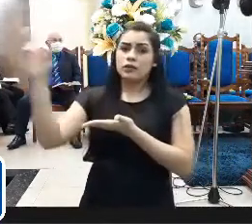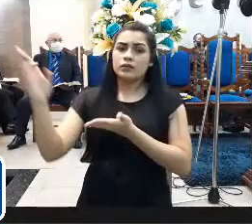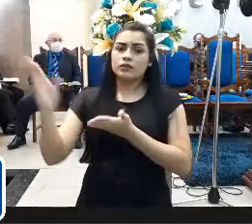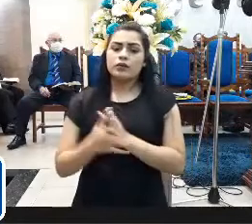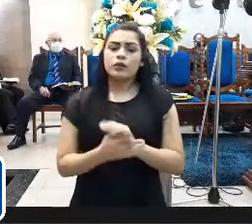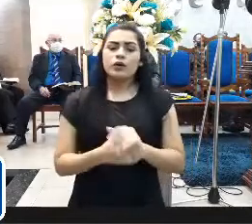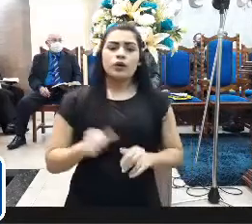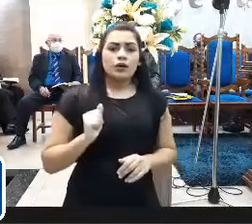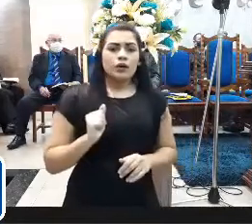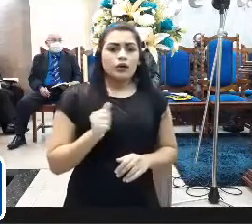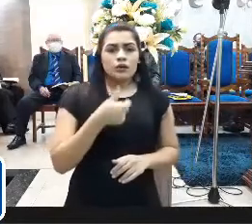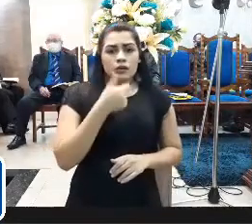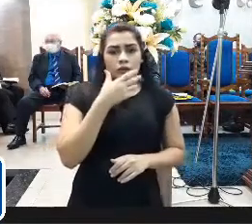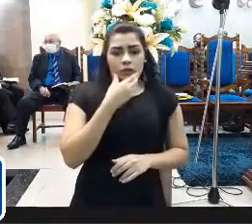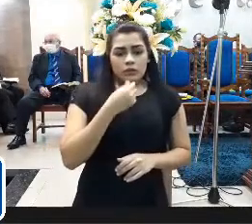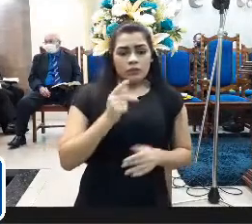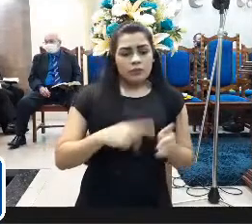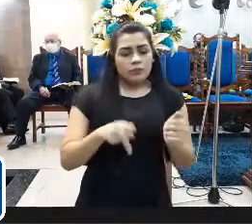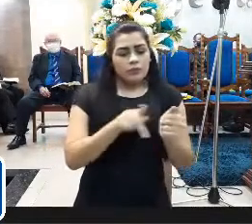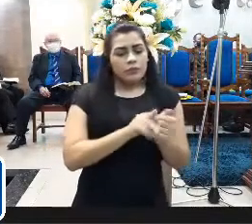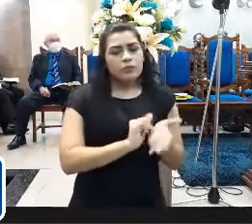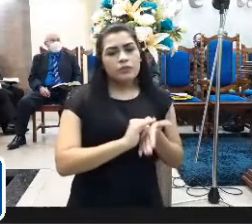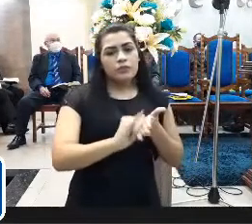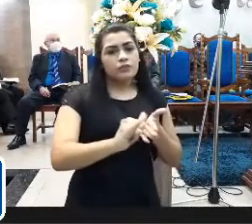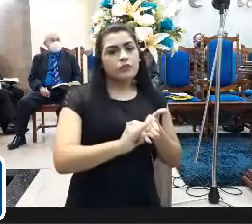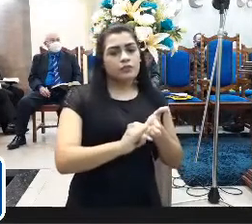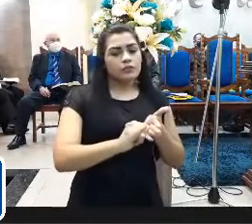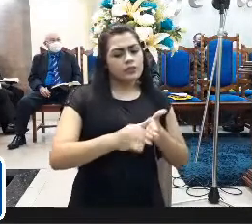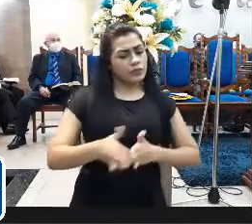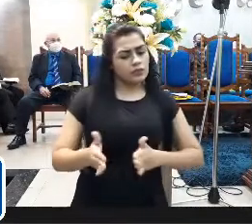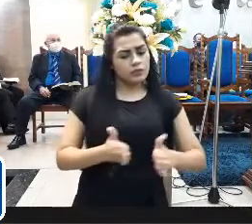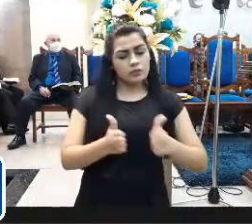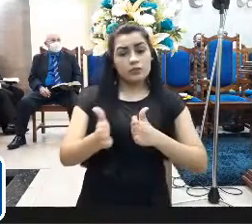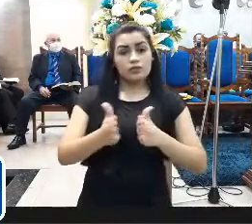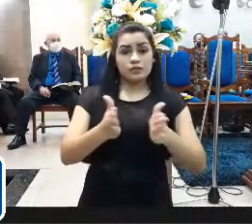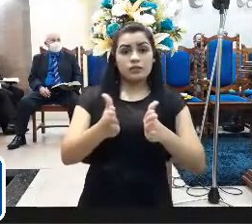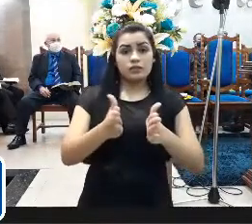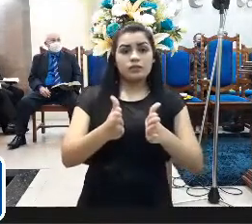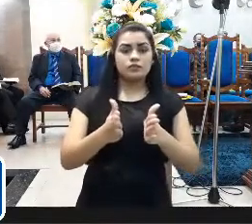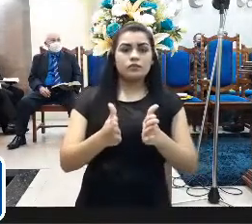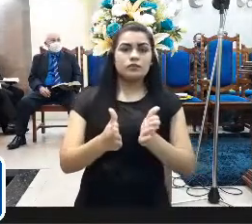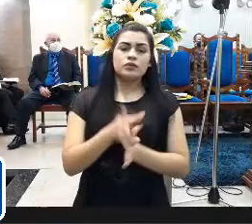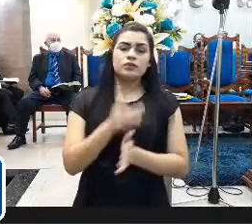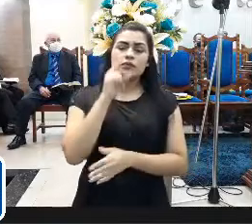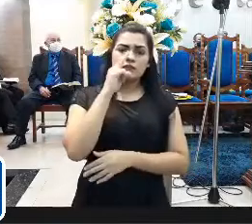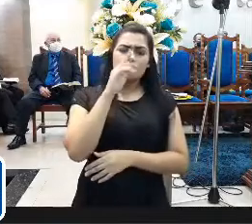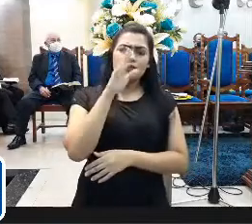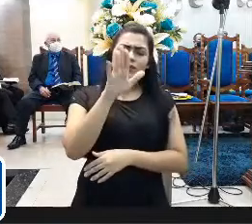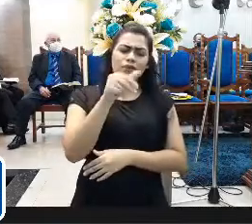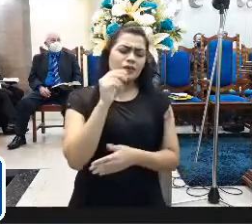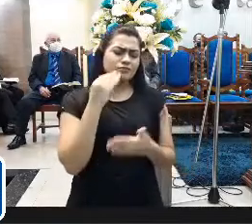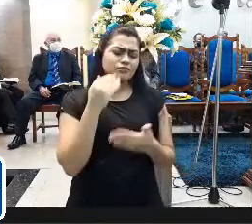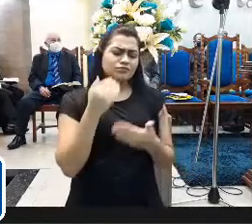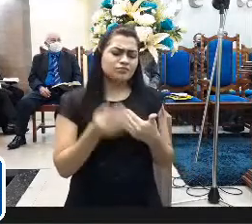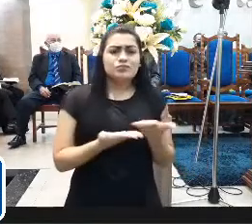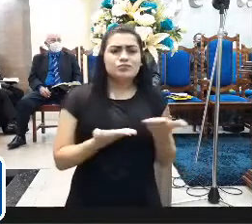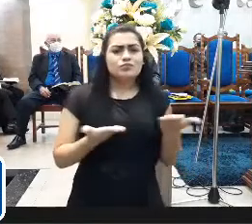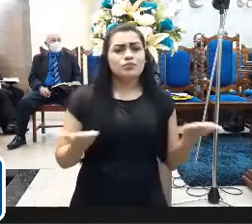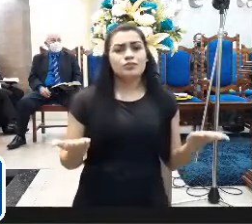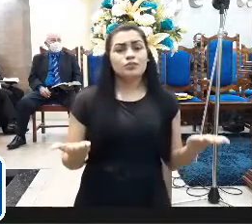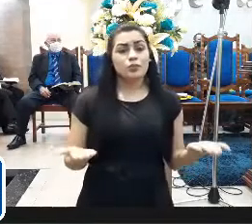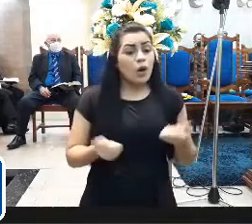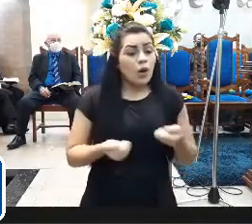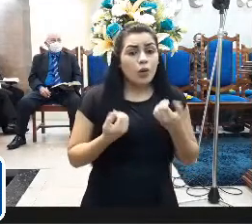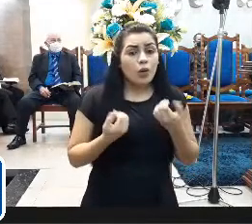do cristão. Veja quanta dificuldade, não é? Quanta dificuldade, humilhação, não é? Veja